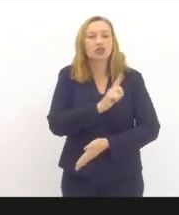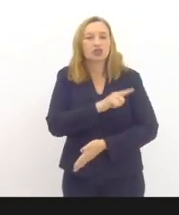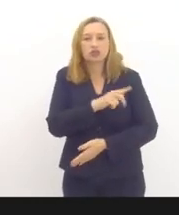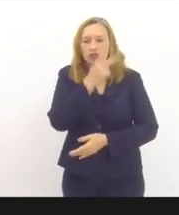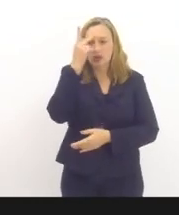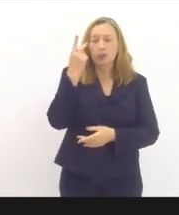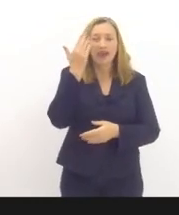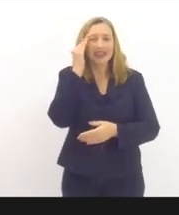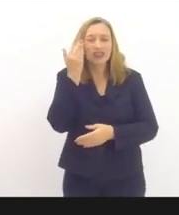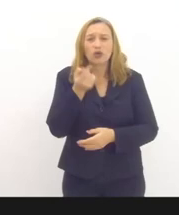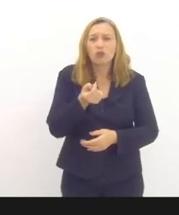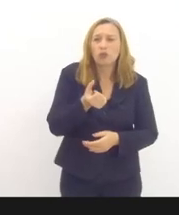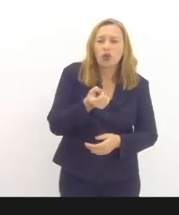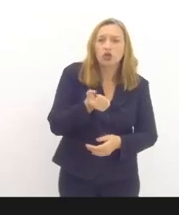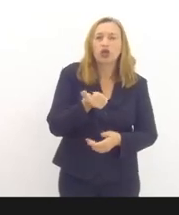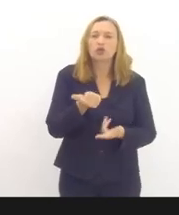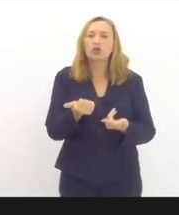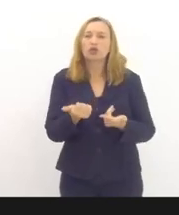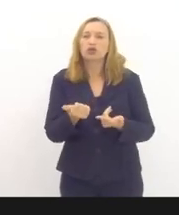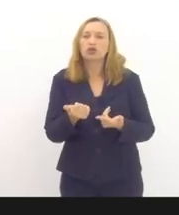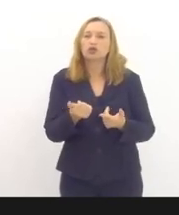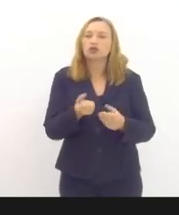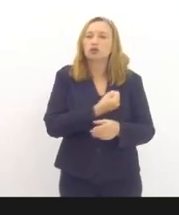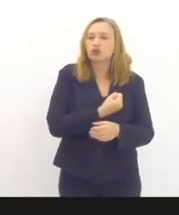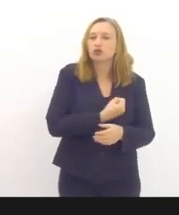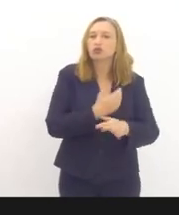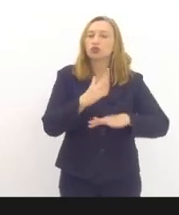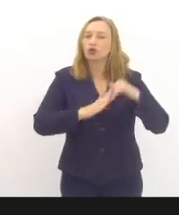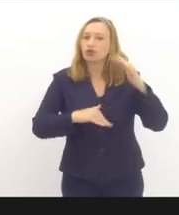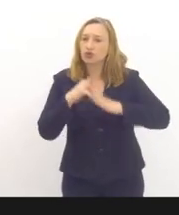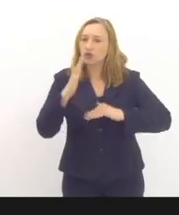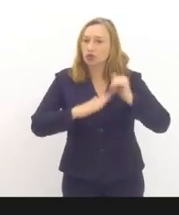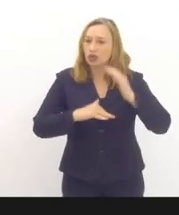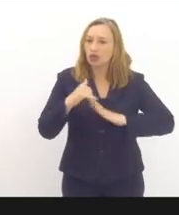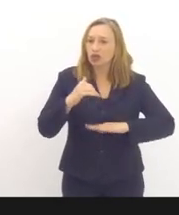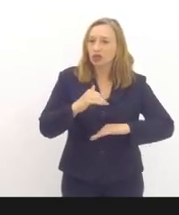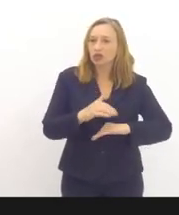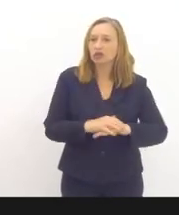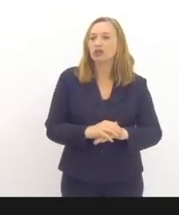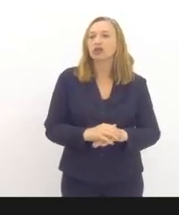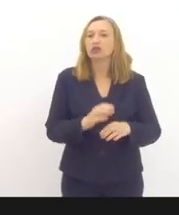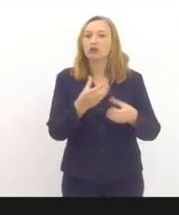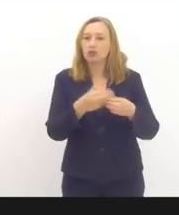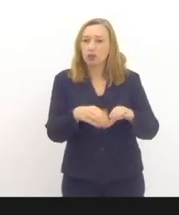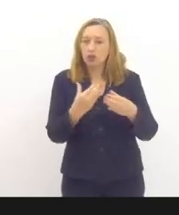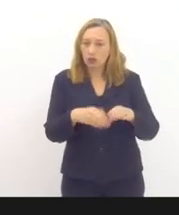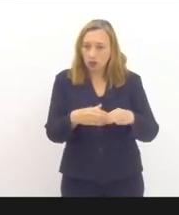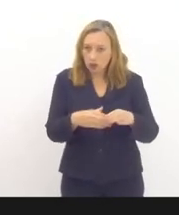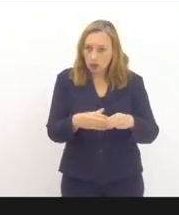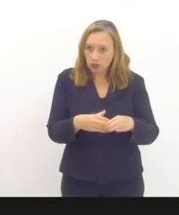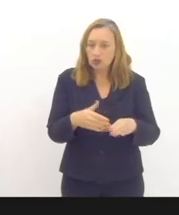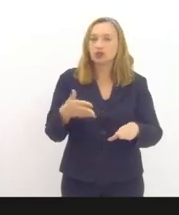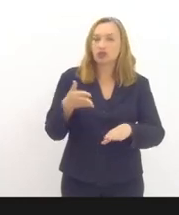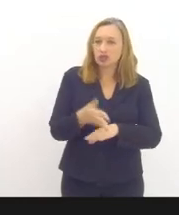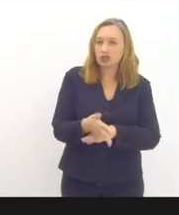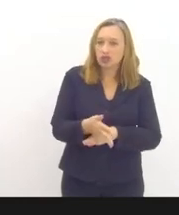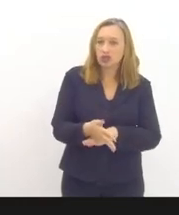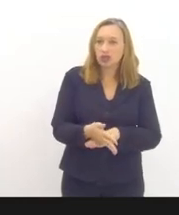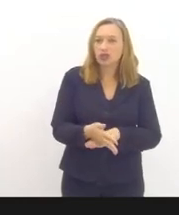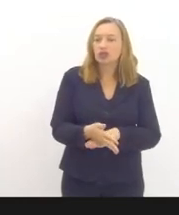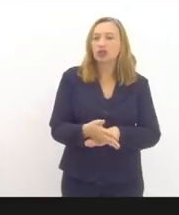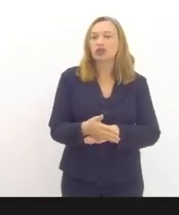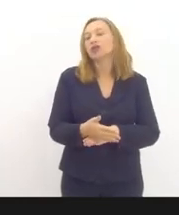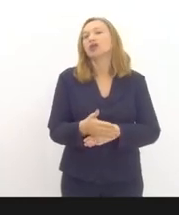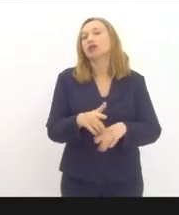para a gente entender um pouco dos números dos profissionais que hoje são de concurso, de entrada, né, por concurso, e que atuam